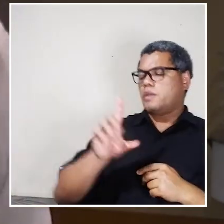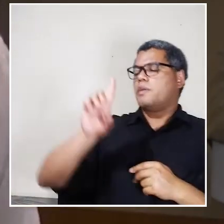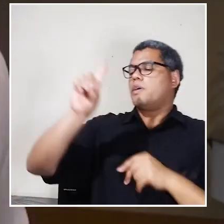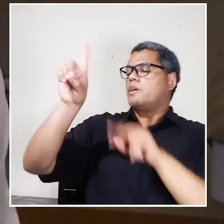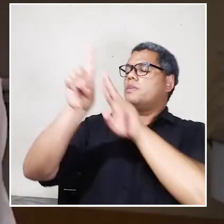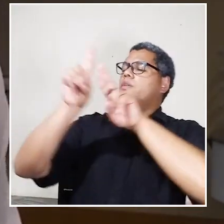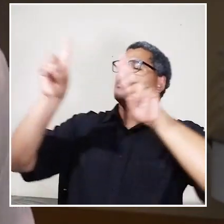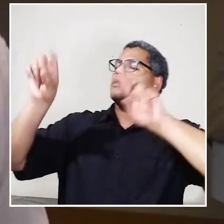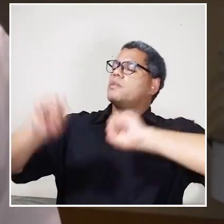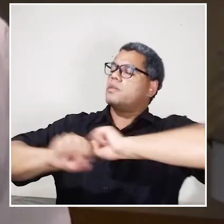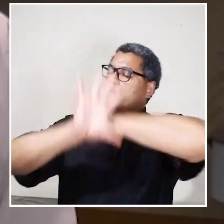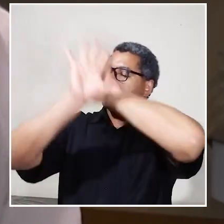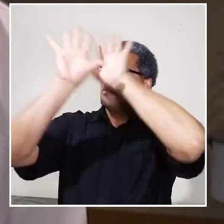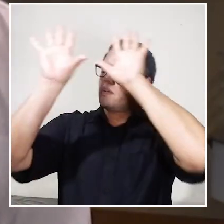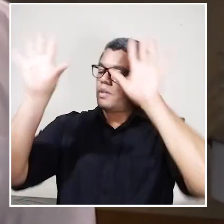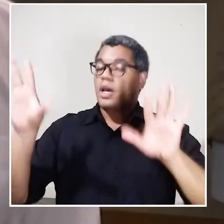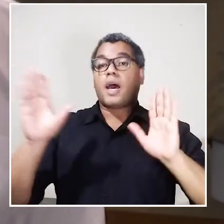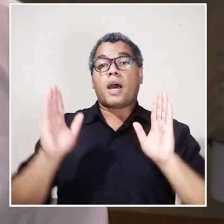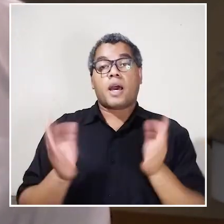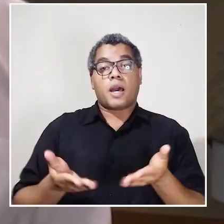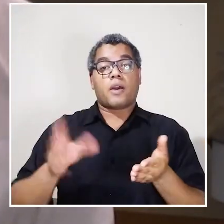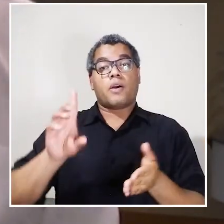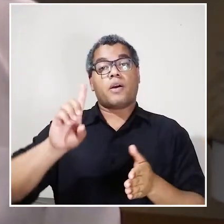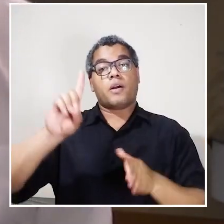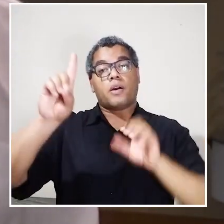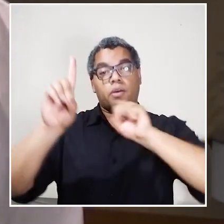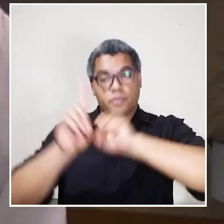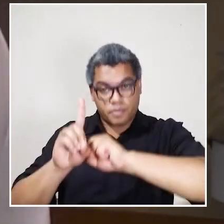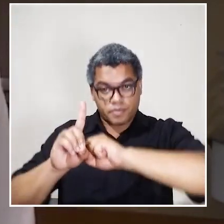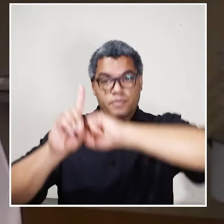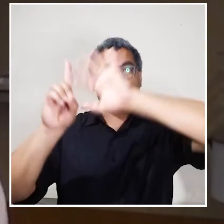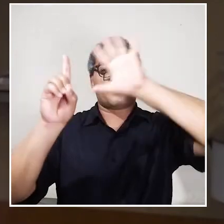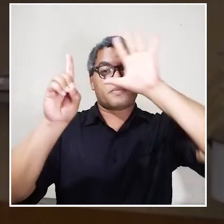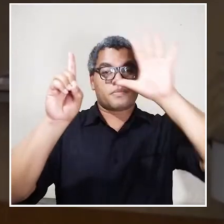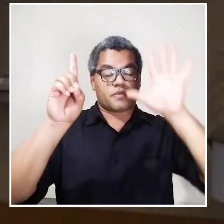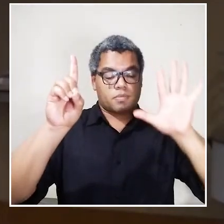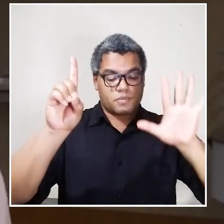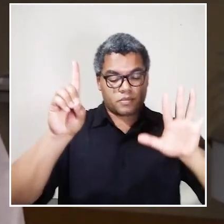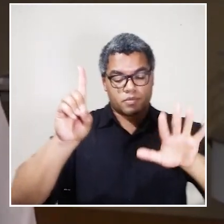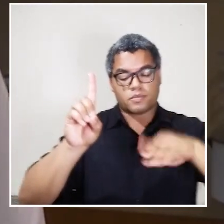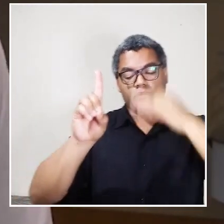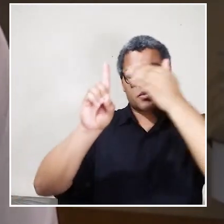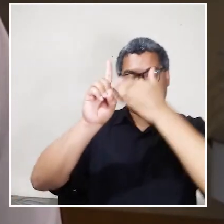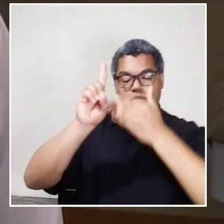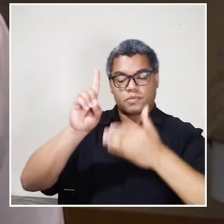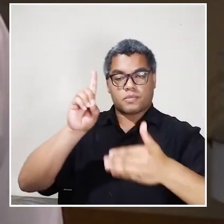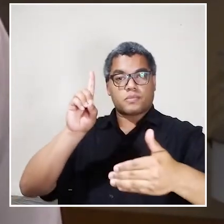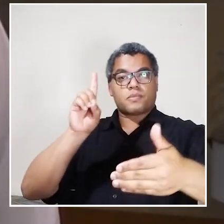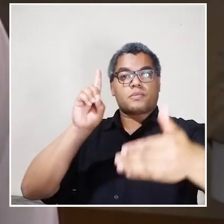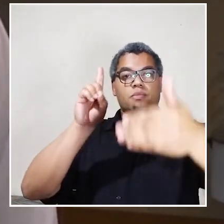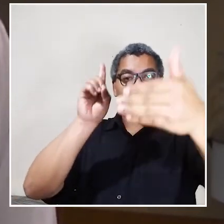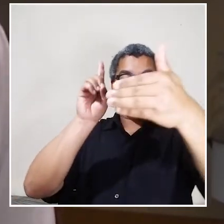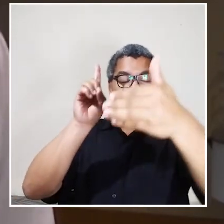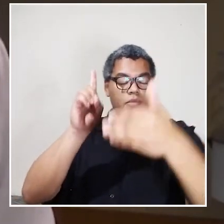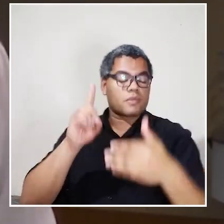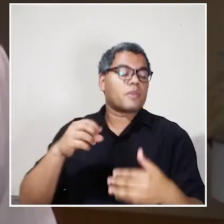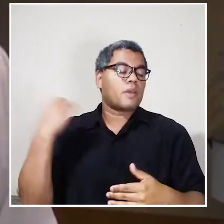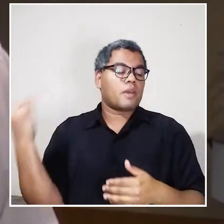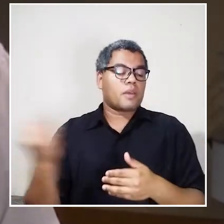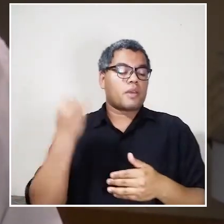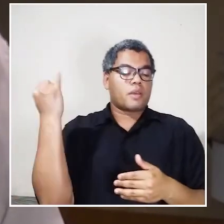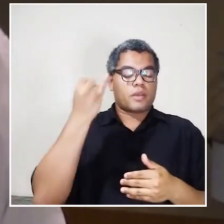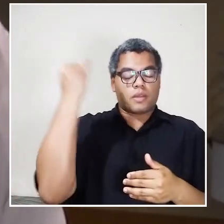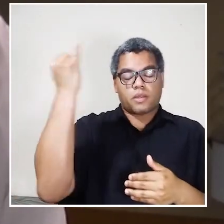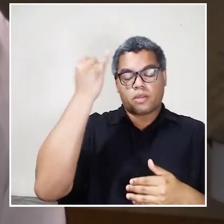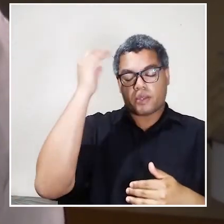ela resplende, ela vai adiante. É importante que